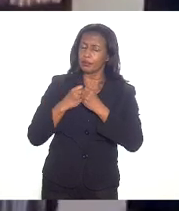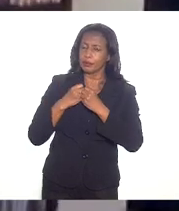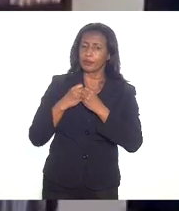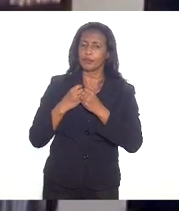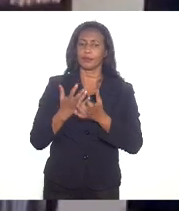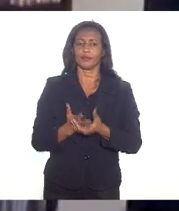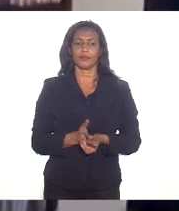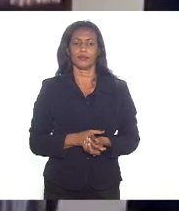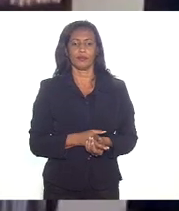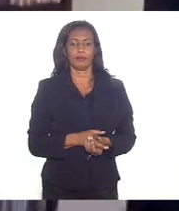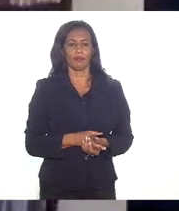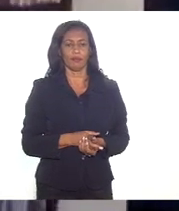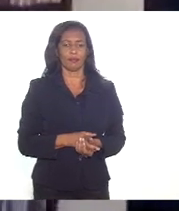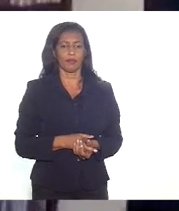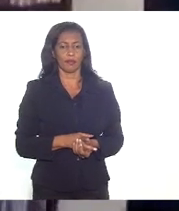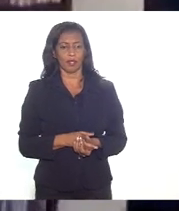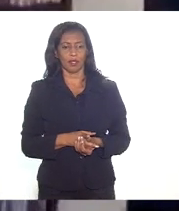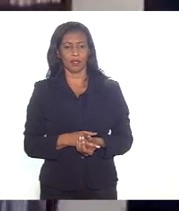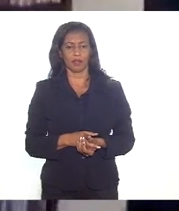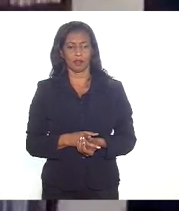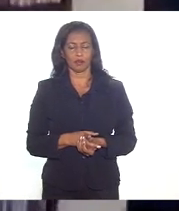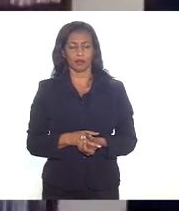apresentadas